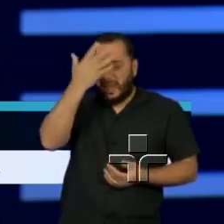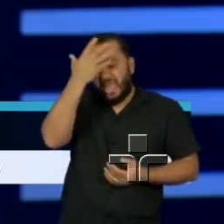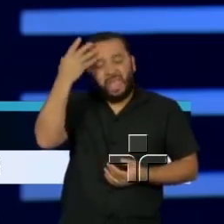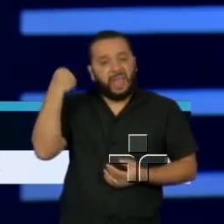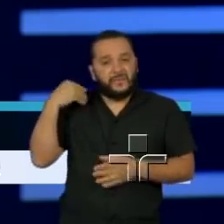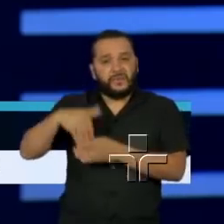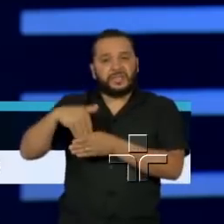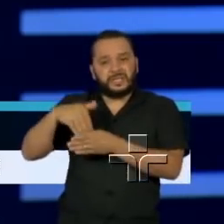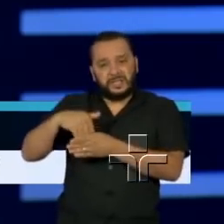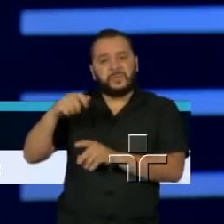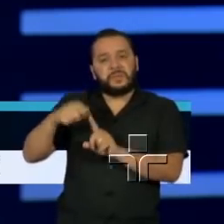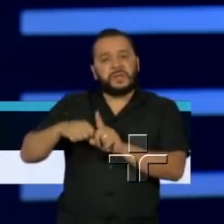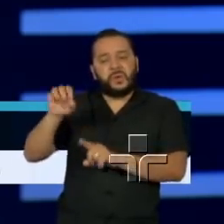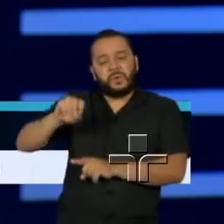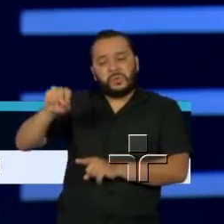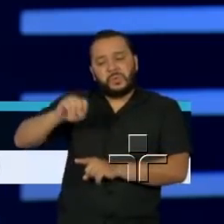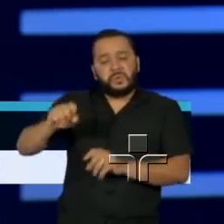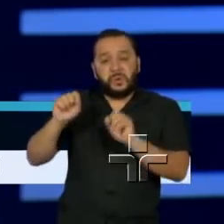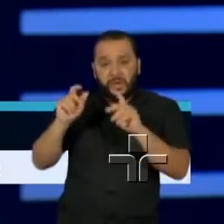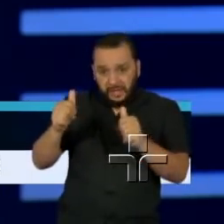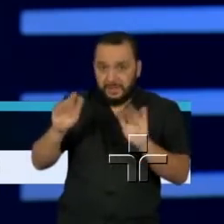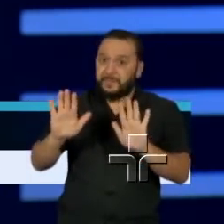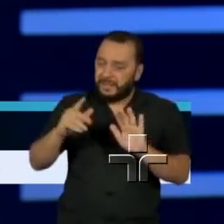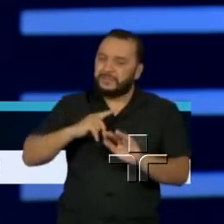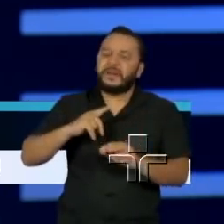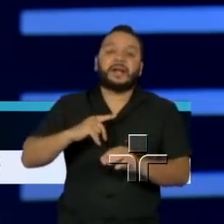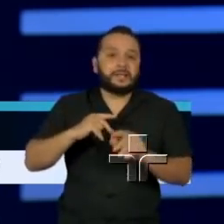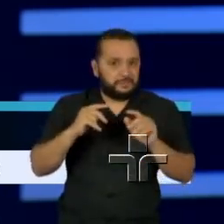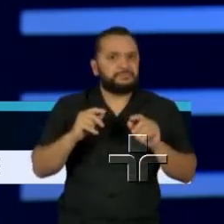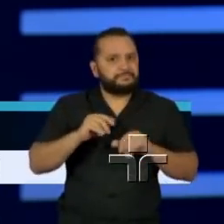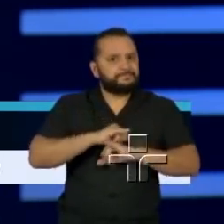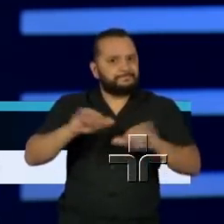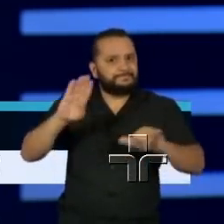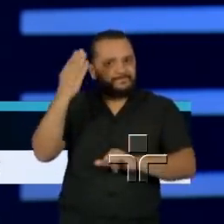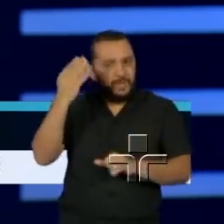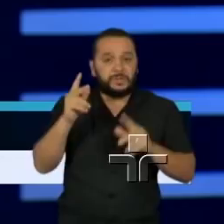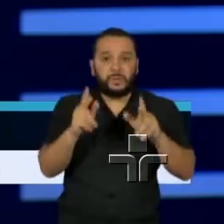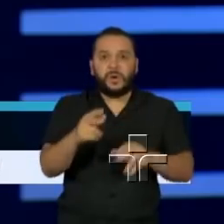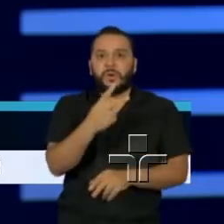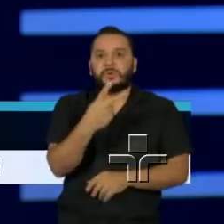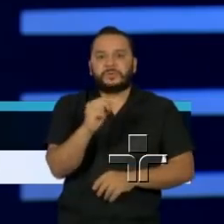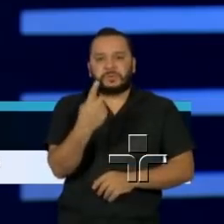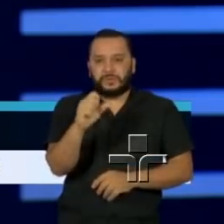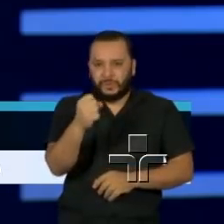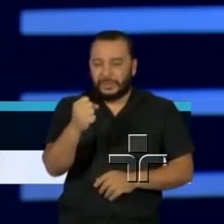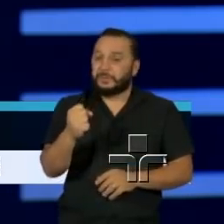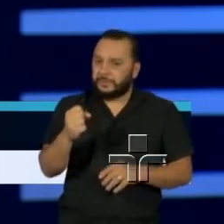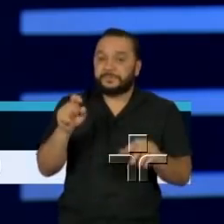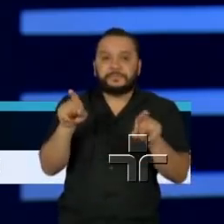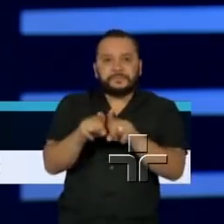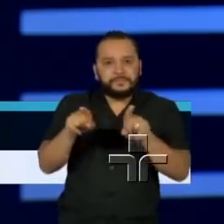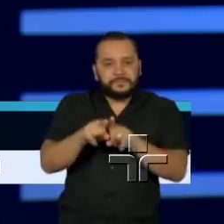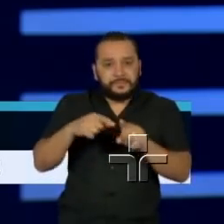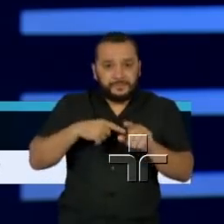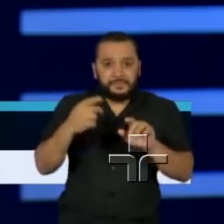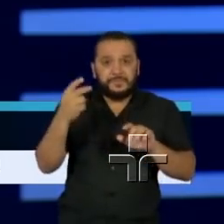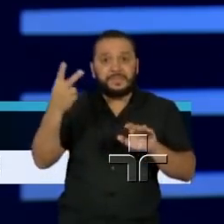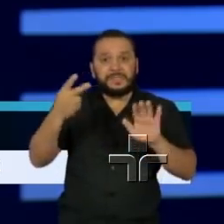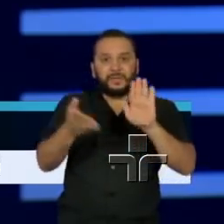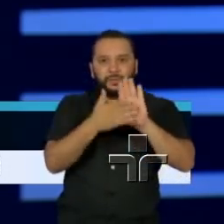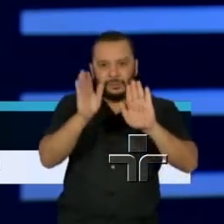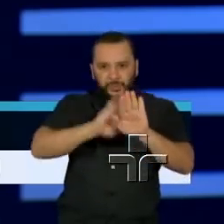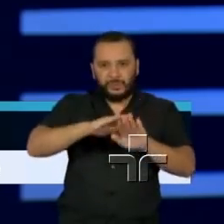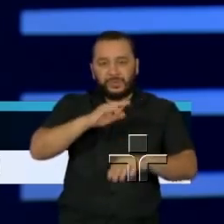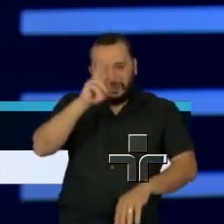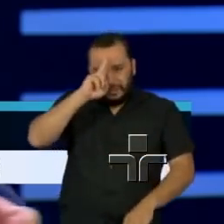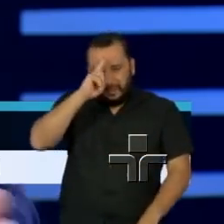mas certamente vai estar presente, como esteve em 2018, e inclusive no próprio dia da eleição do segundo turno, né, na questão do governo do Estado, aqui